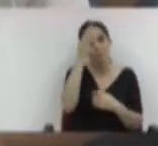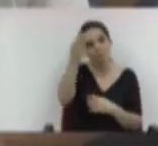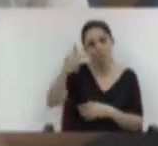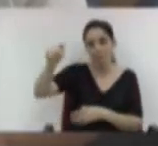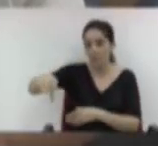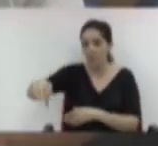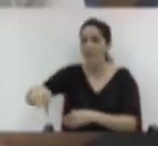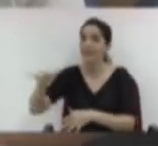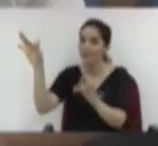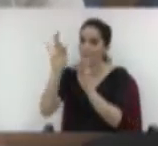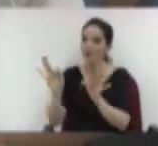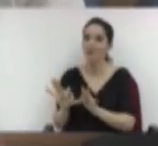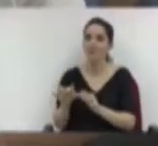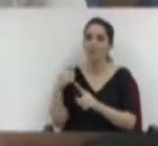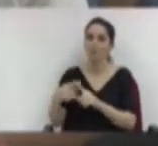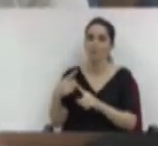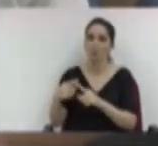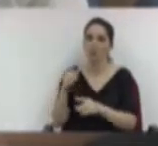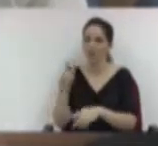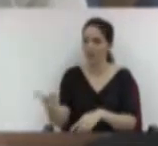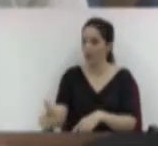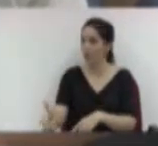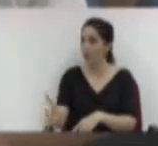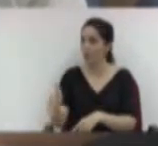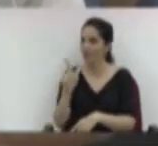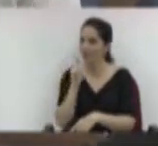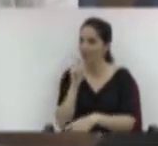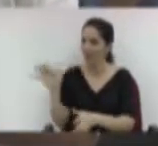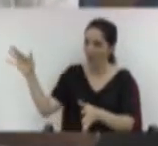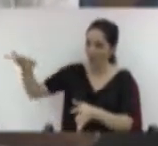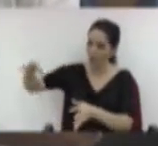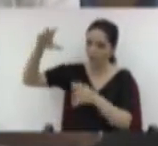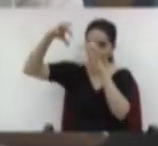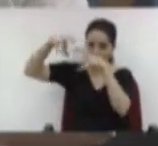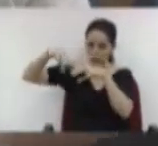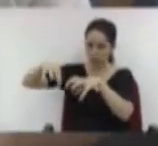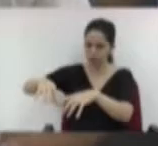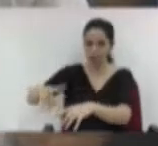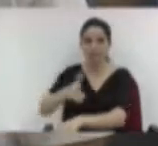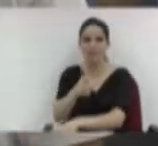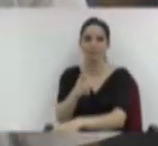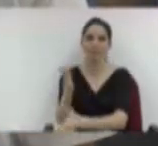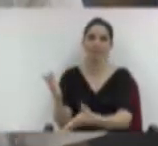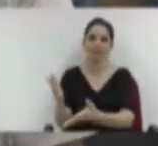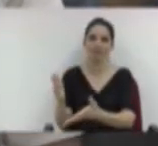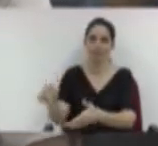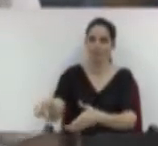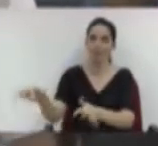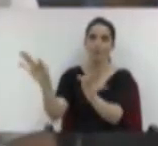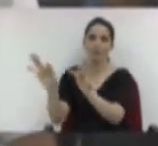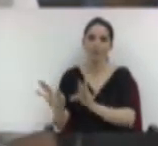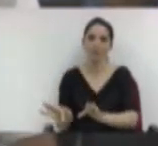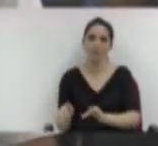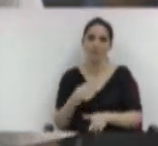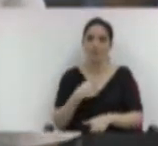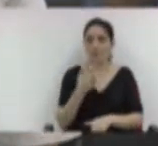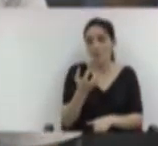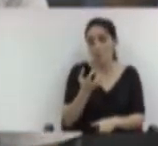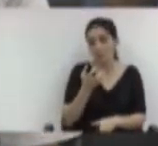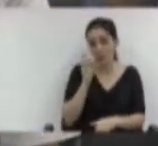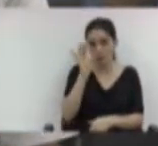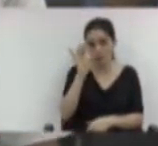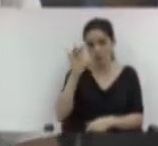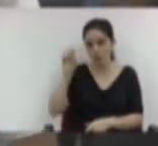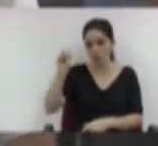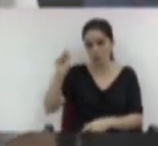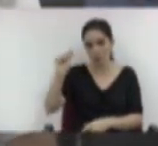Então, a gente só fez o requerimento para ver se está sendo feito, seguido à risca, o planejamento do SAI. Porque na